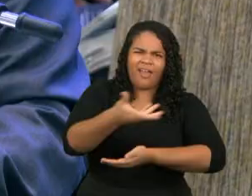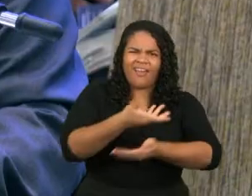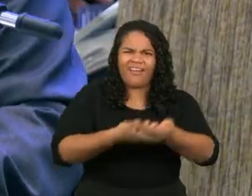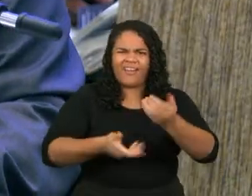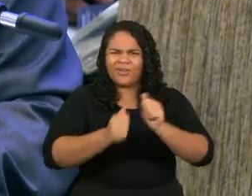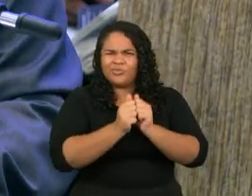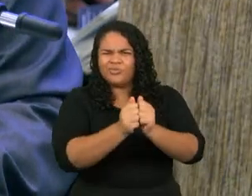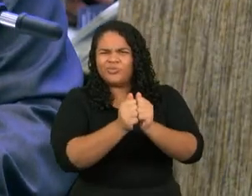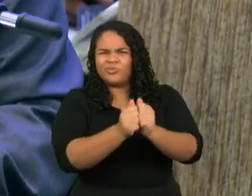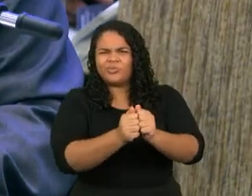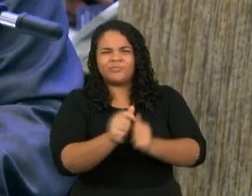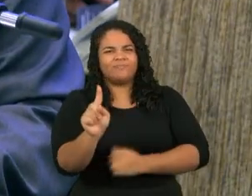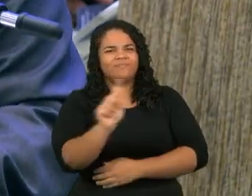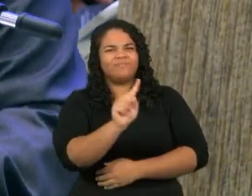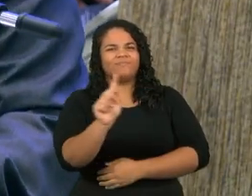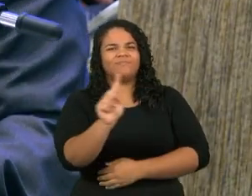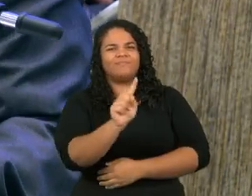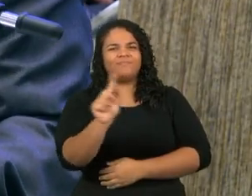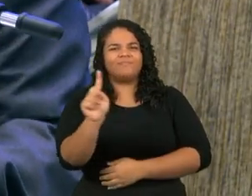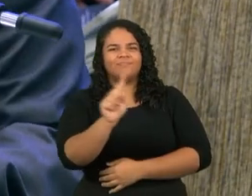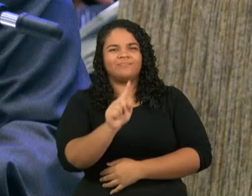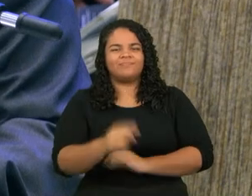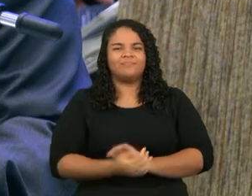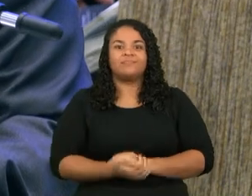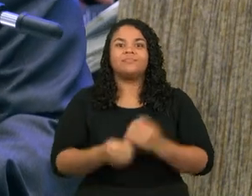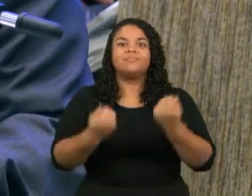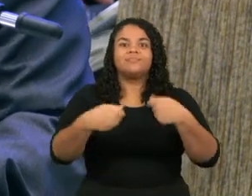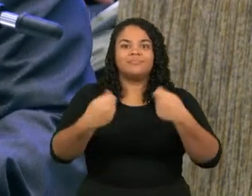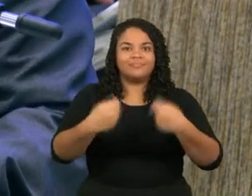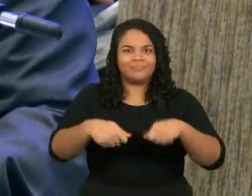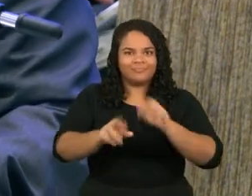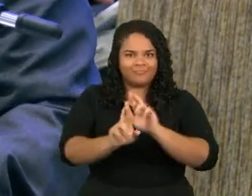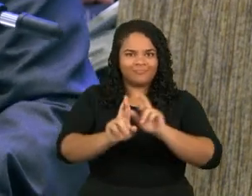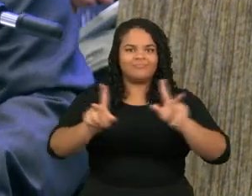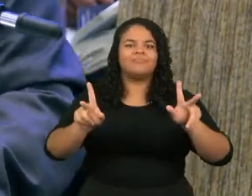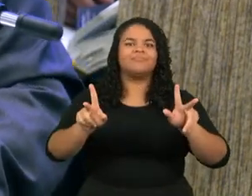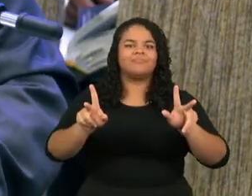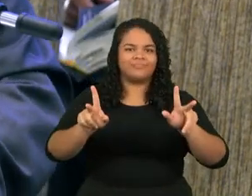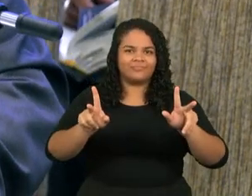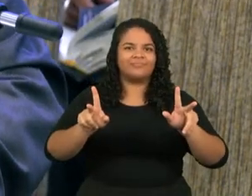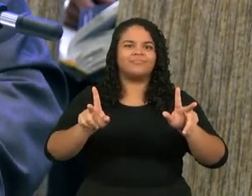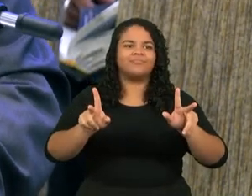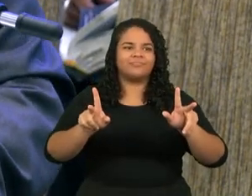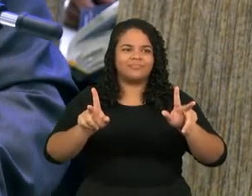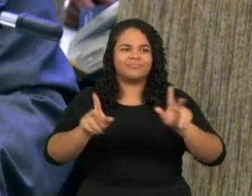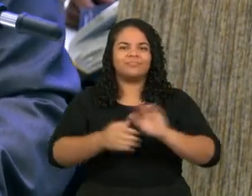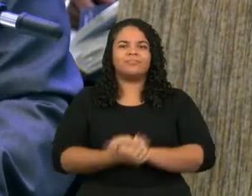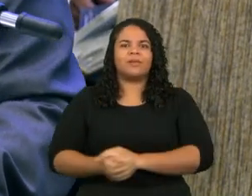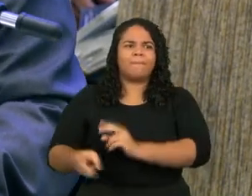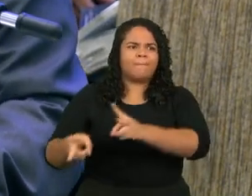das Trevas mas antes condenai-as